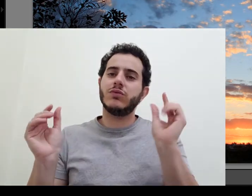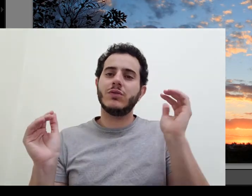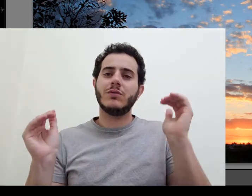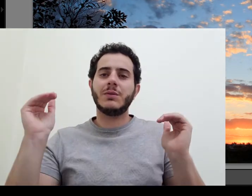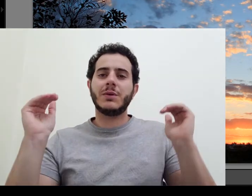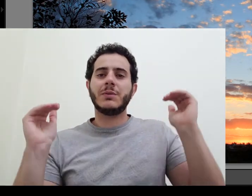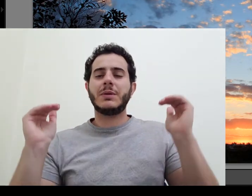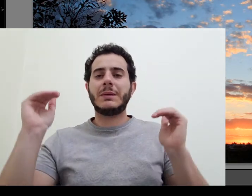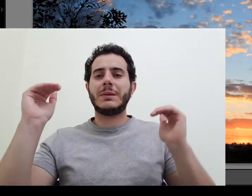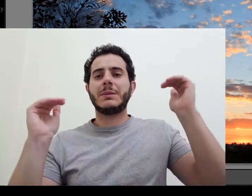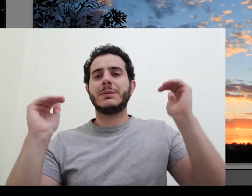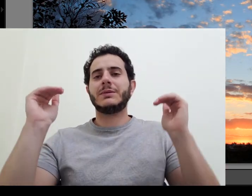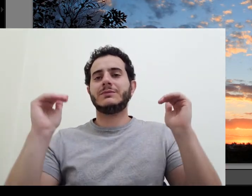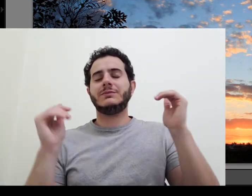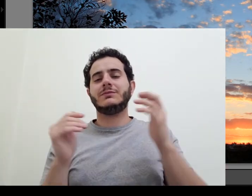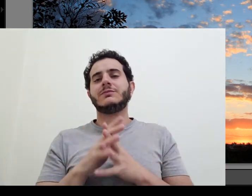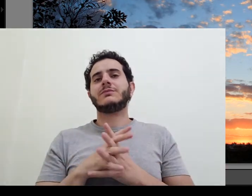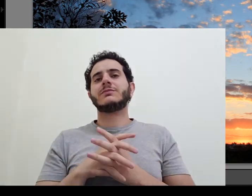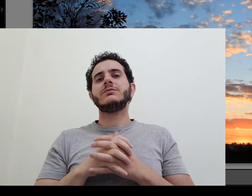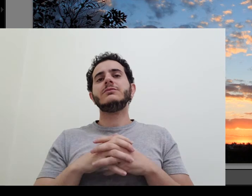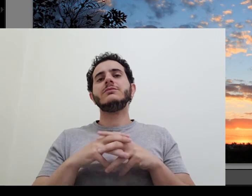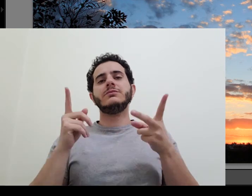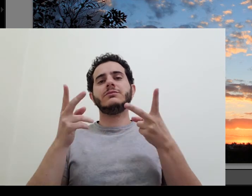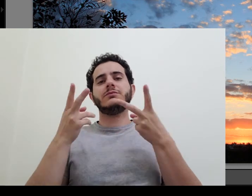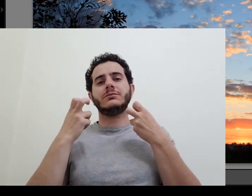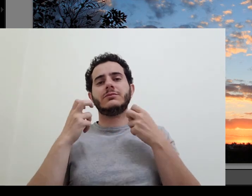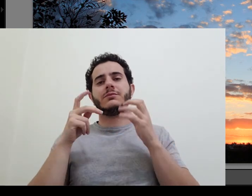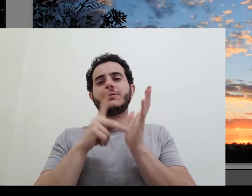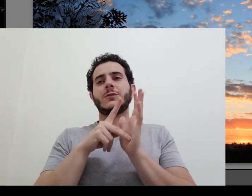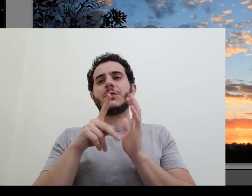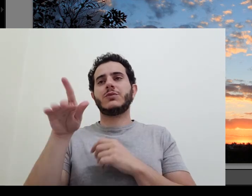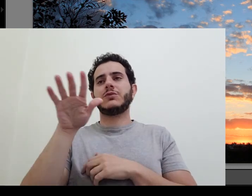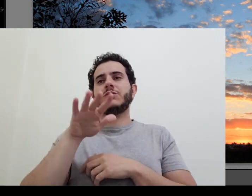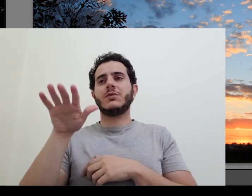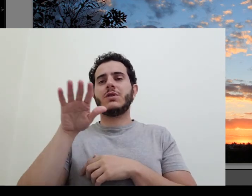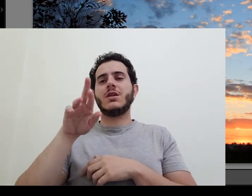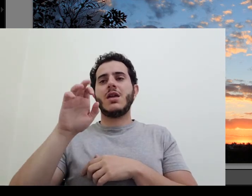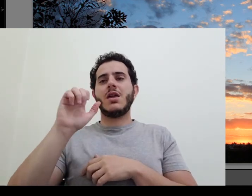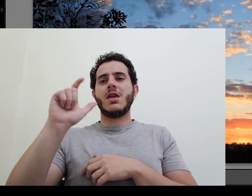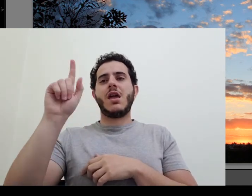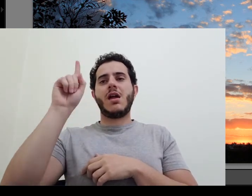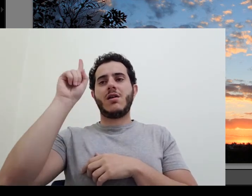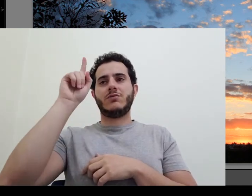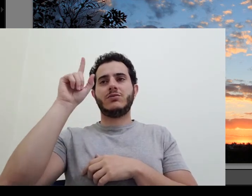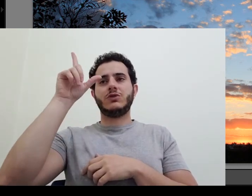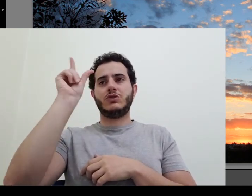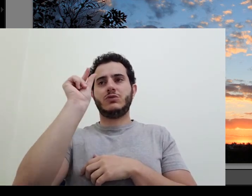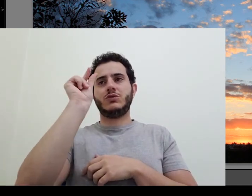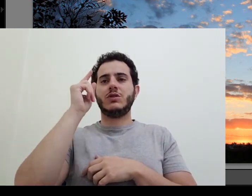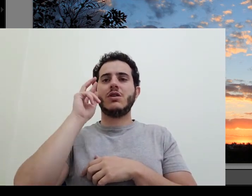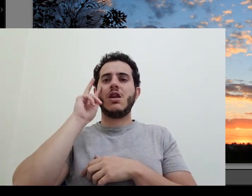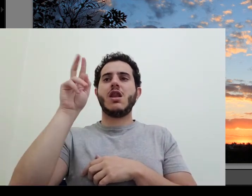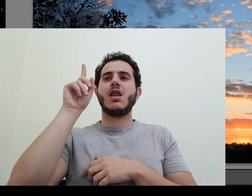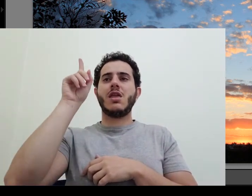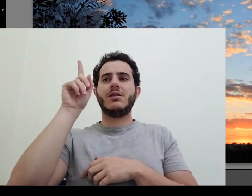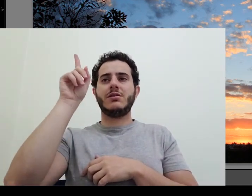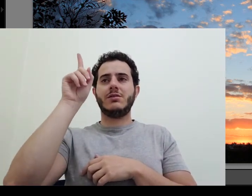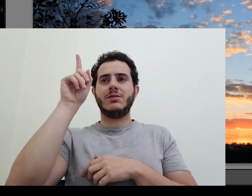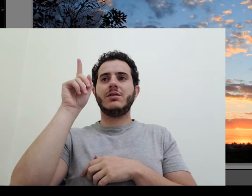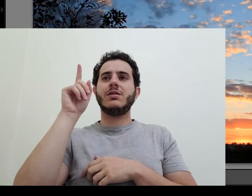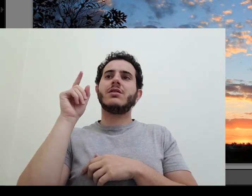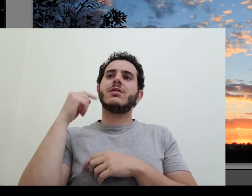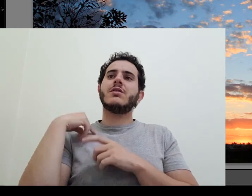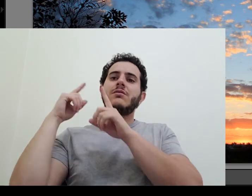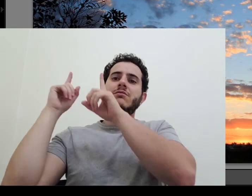as intermediárias, né? Tá vendo? Ó, aqui é a região de realce. Então eu diminuo os brancos, que são as mais correm o risco de